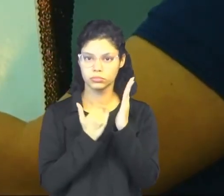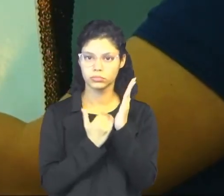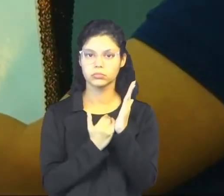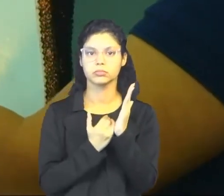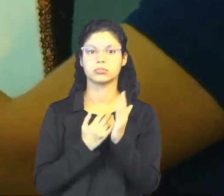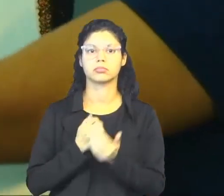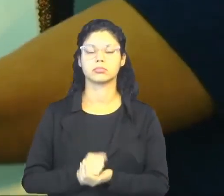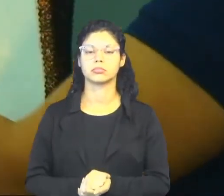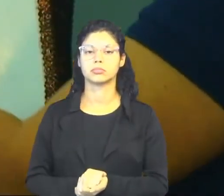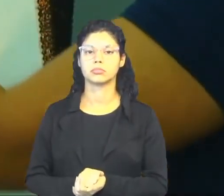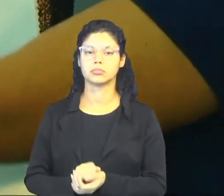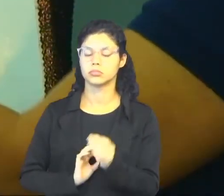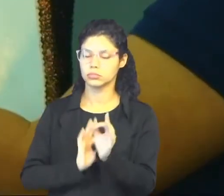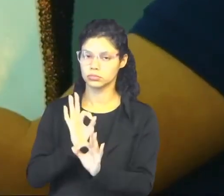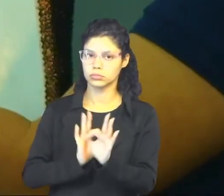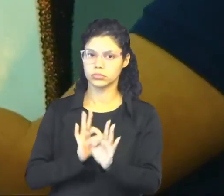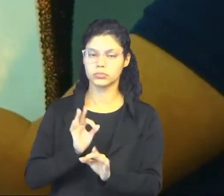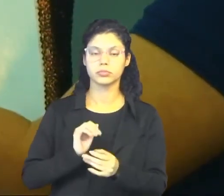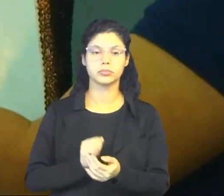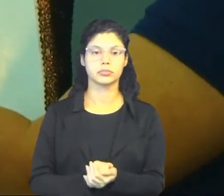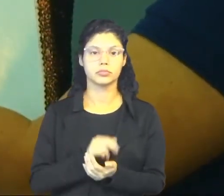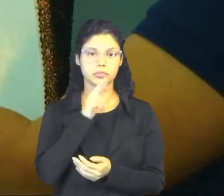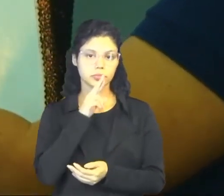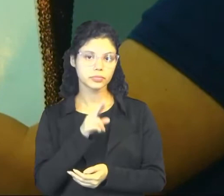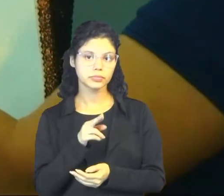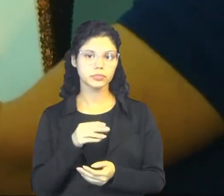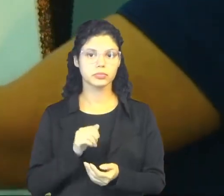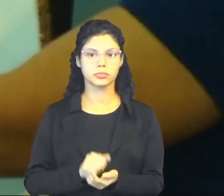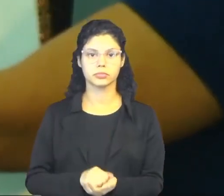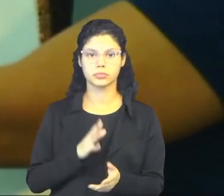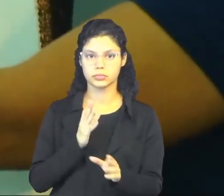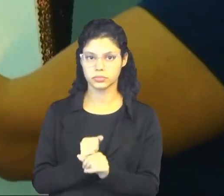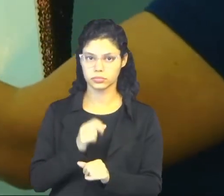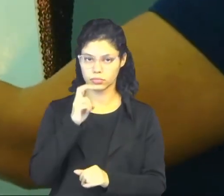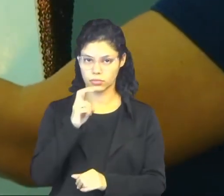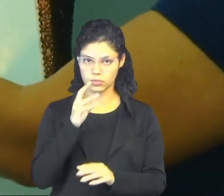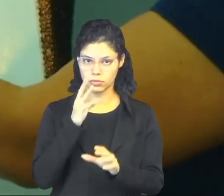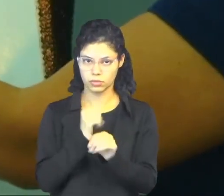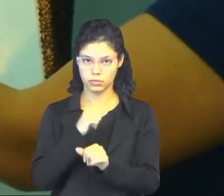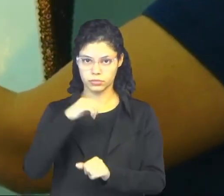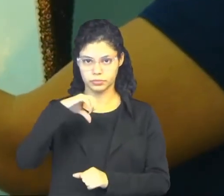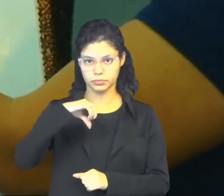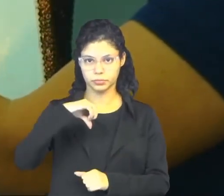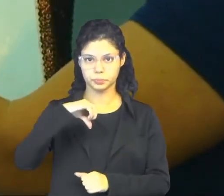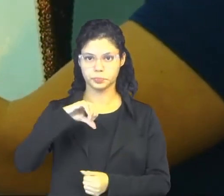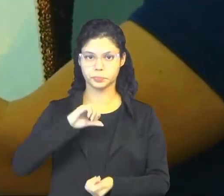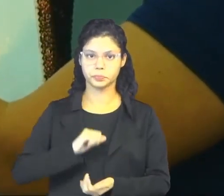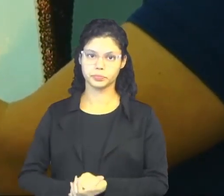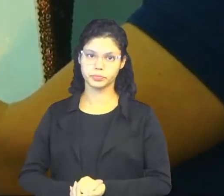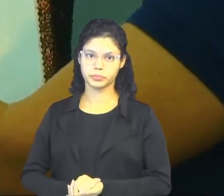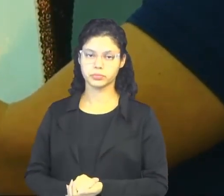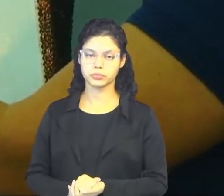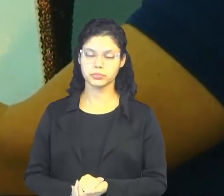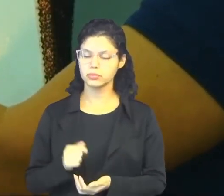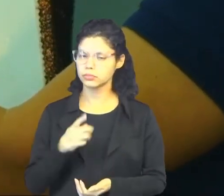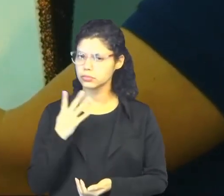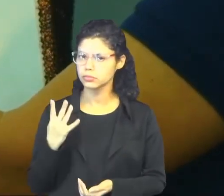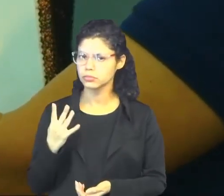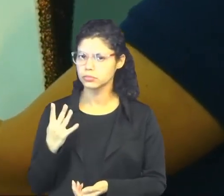a conta, que a gente chama isso aqui de armar, né? Minha adição. 5 mais 9. Eu tenho